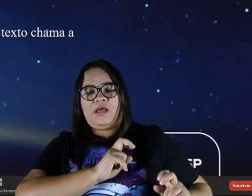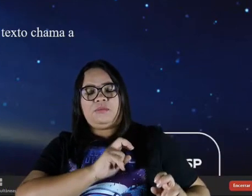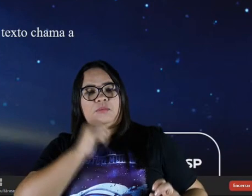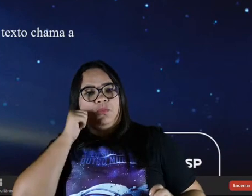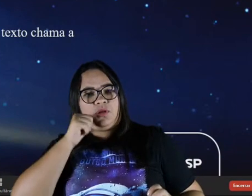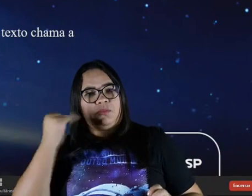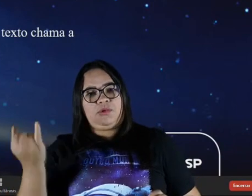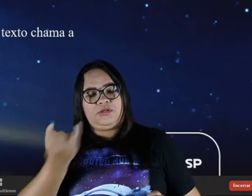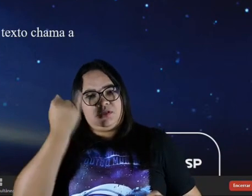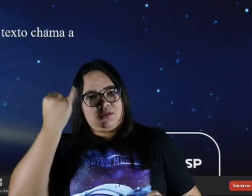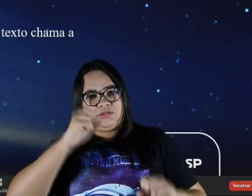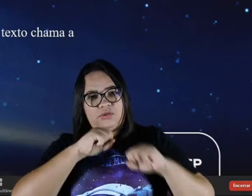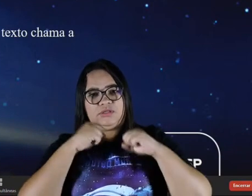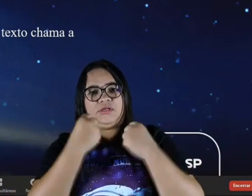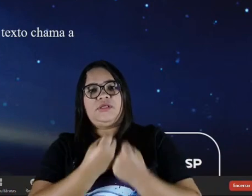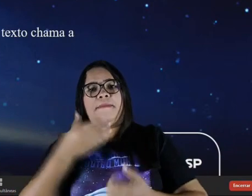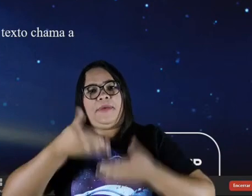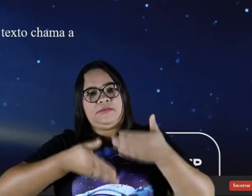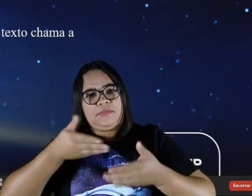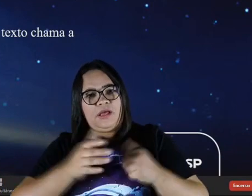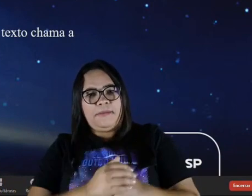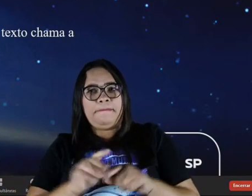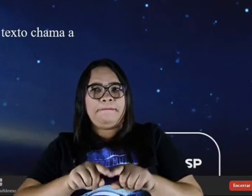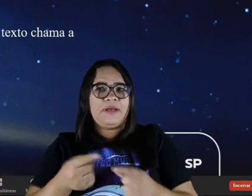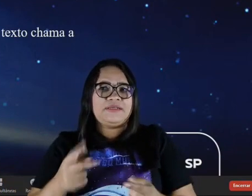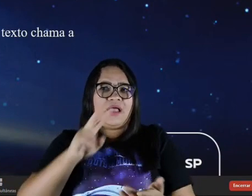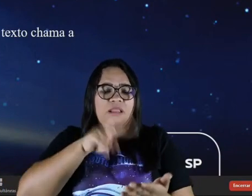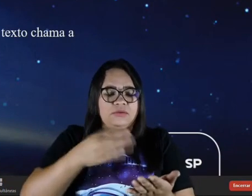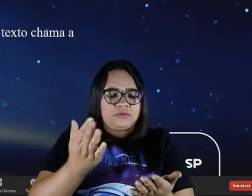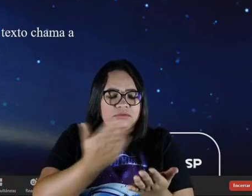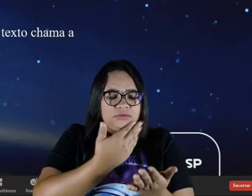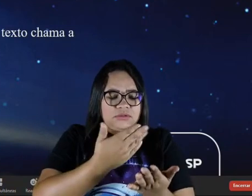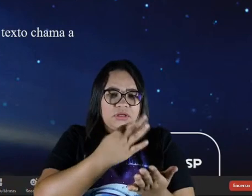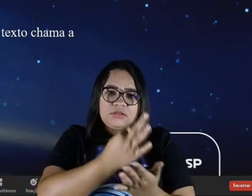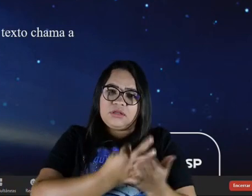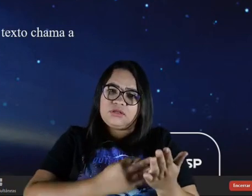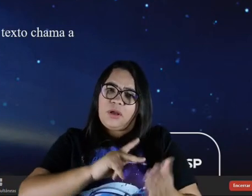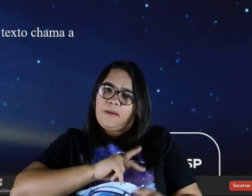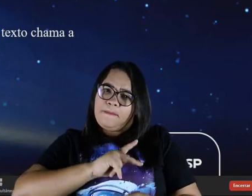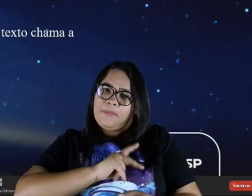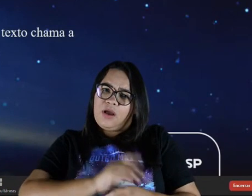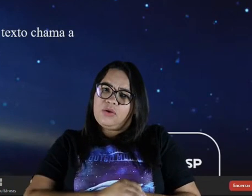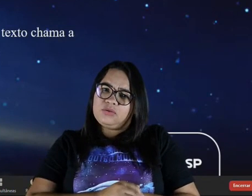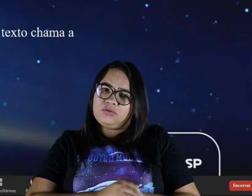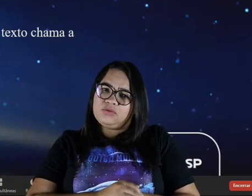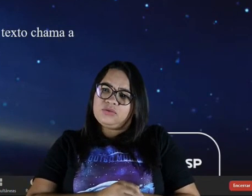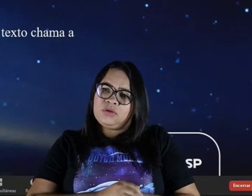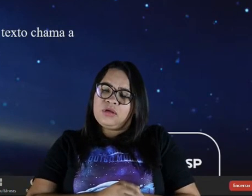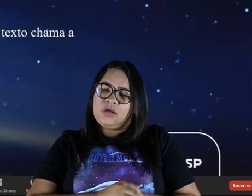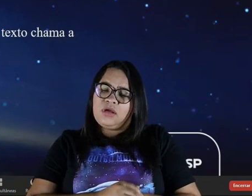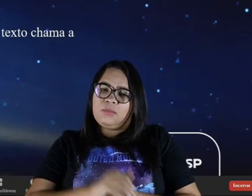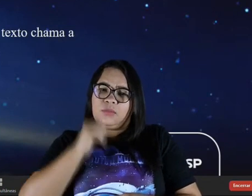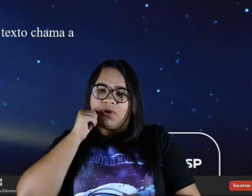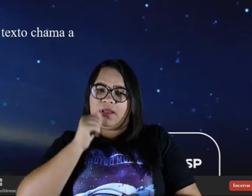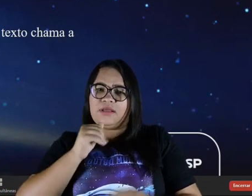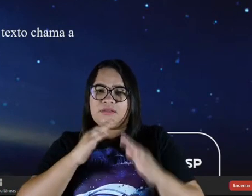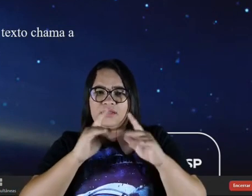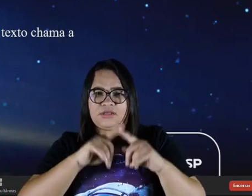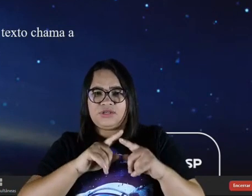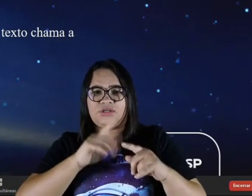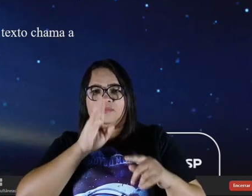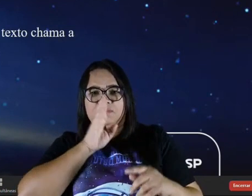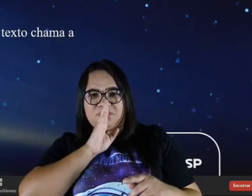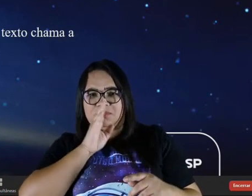texto bíblico onde Paulo fala que as mulheres na igreja devem ficar caladas. Se tiver dúvidas, perguntar ao marido. Como entender esse texto? Lembrando